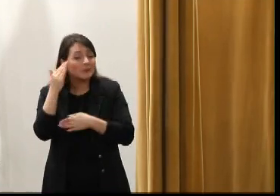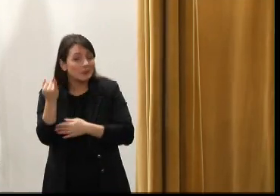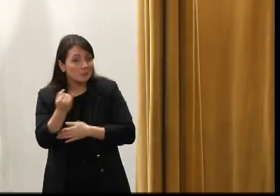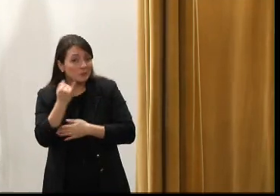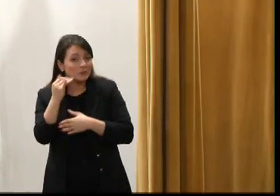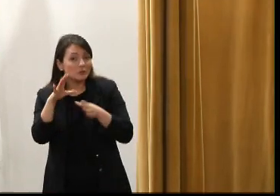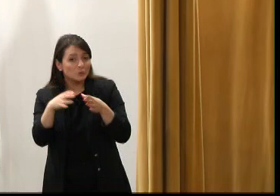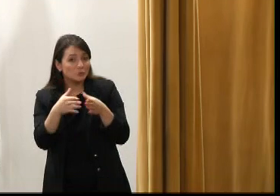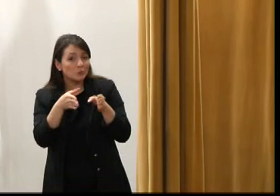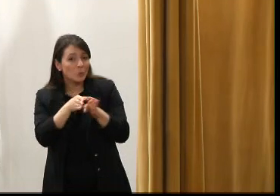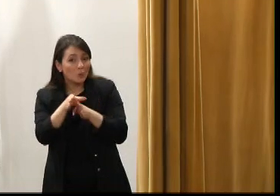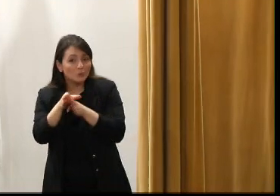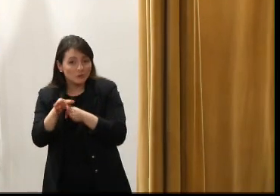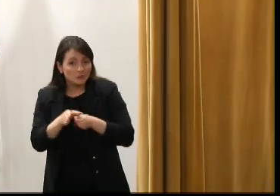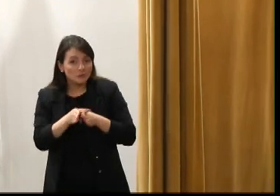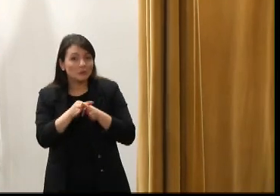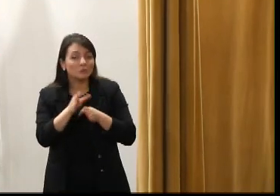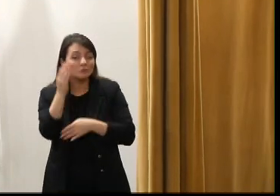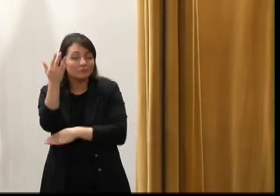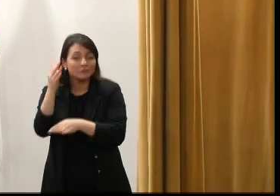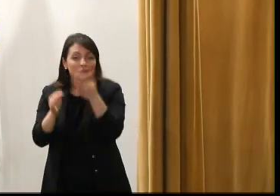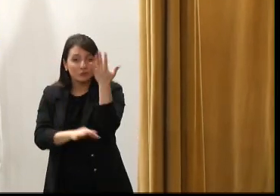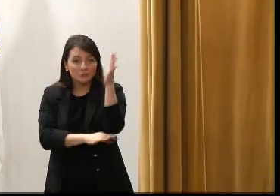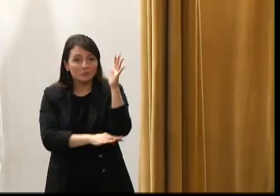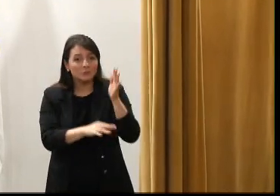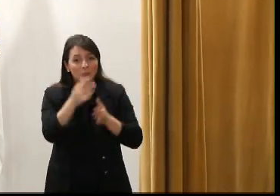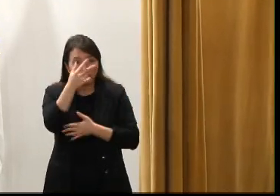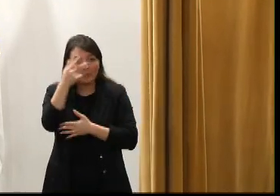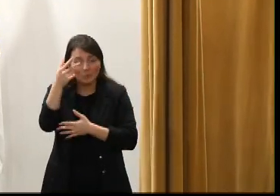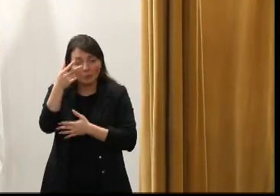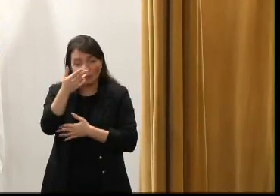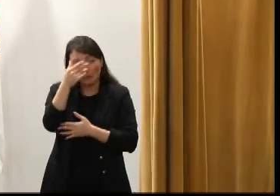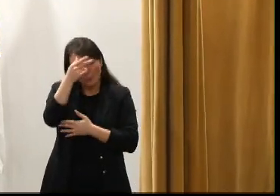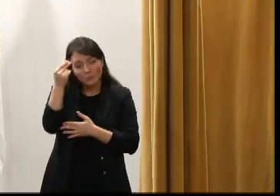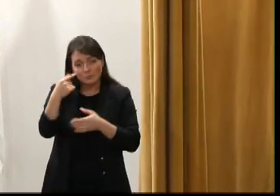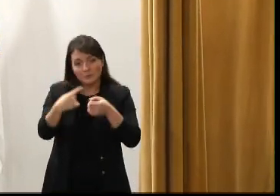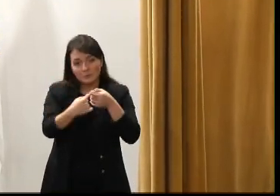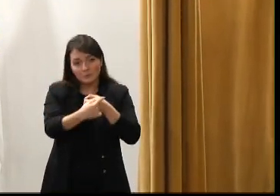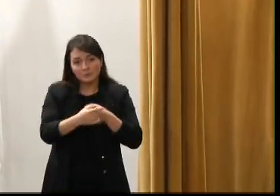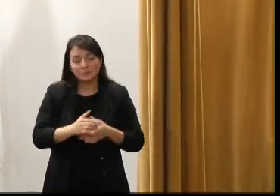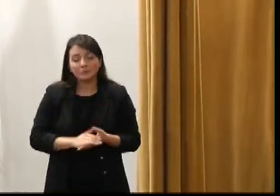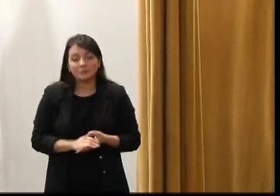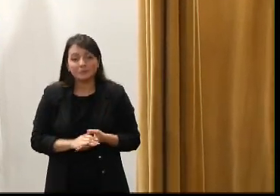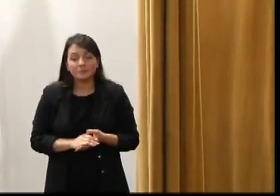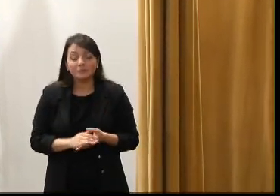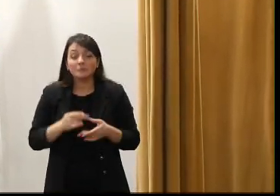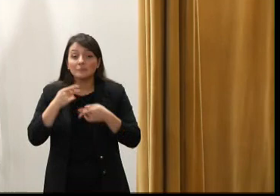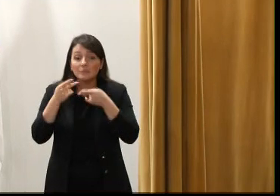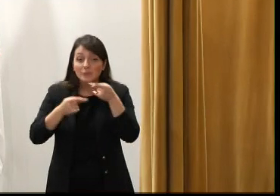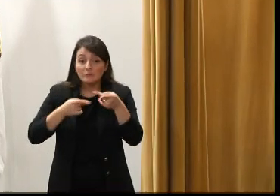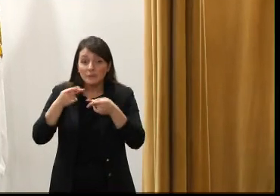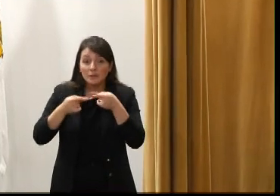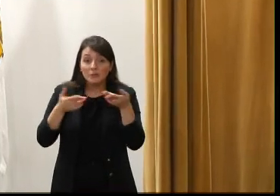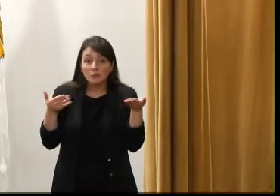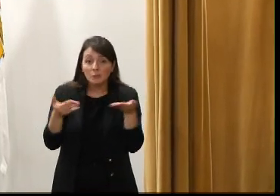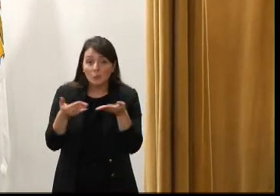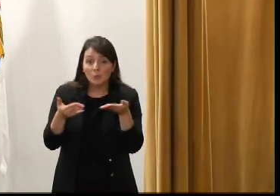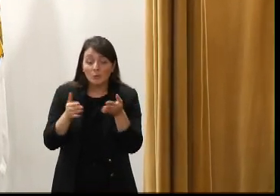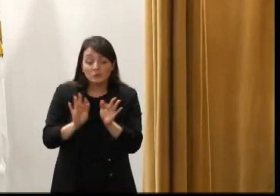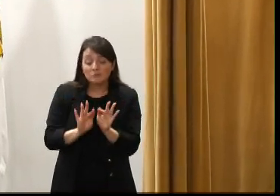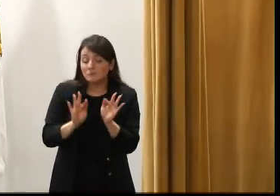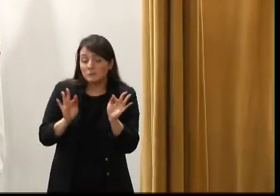conselhos municipais de meio ambiente. A minha fala vai ser muito singela sobre